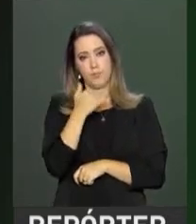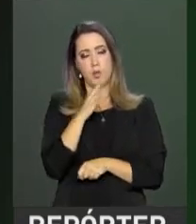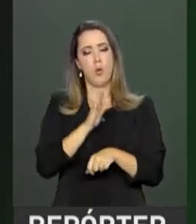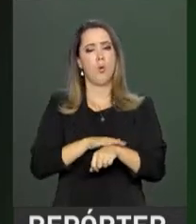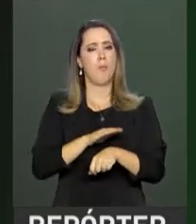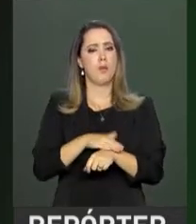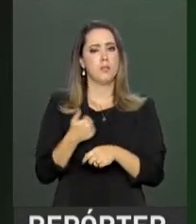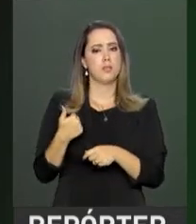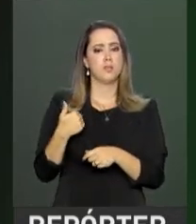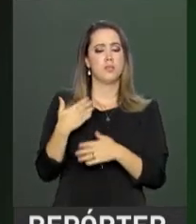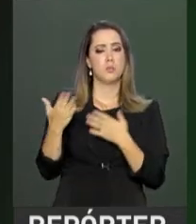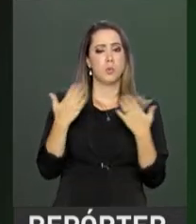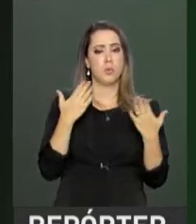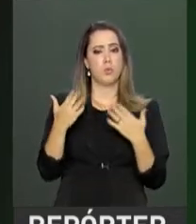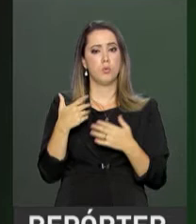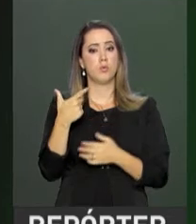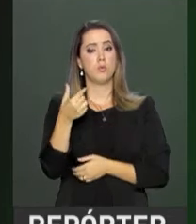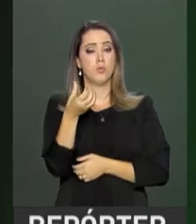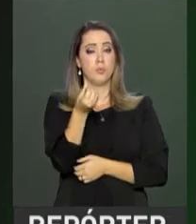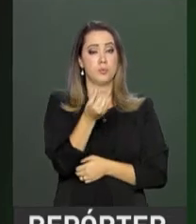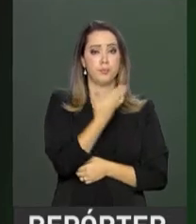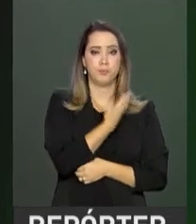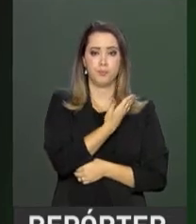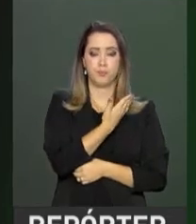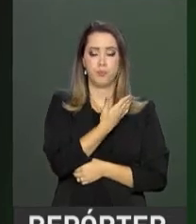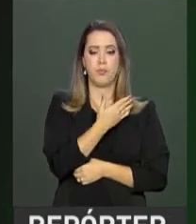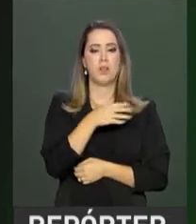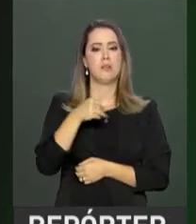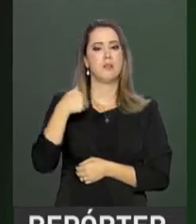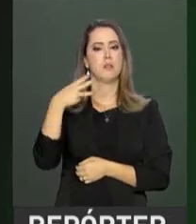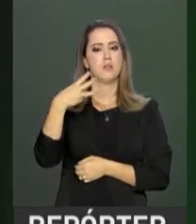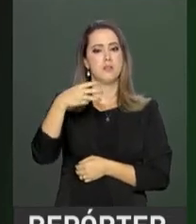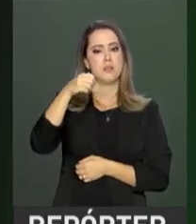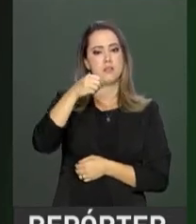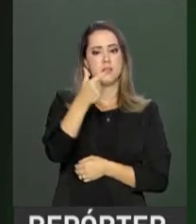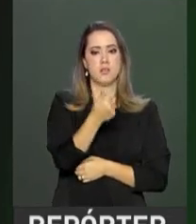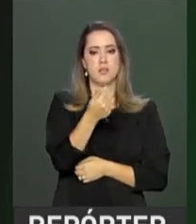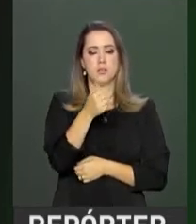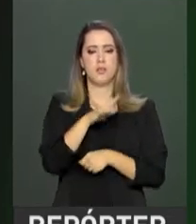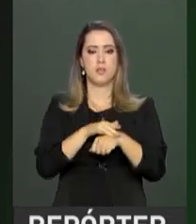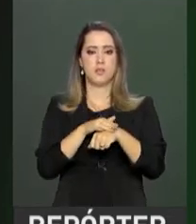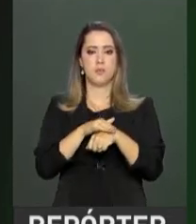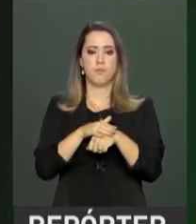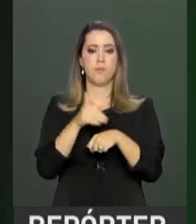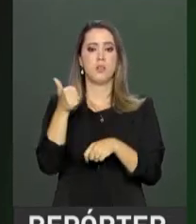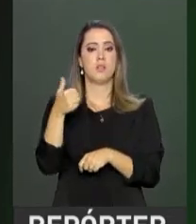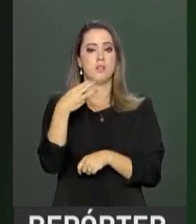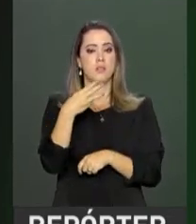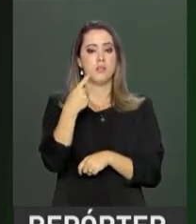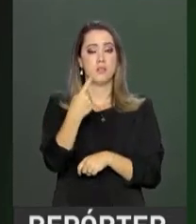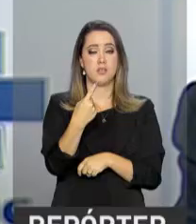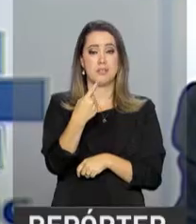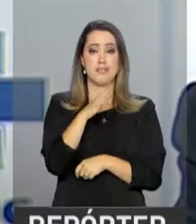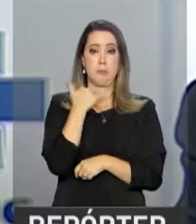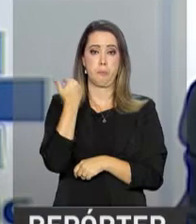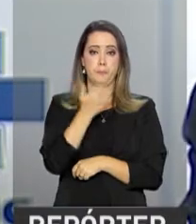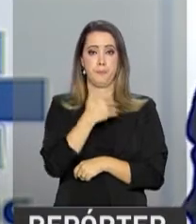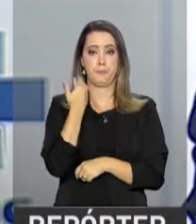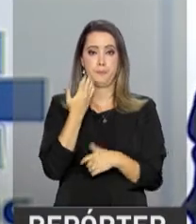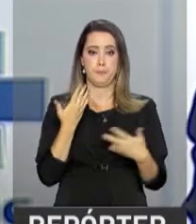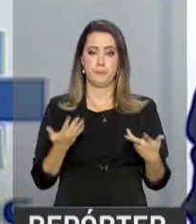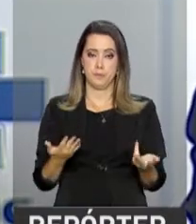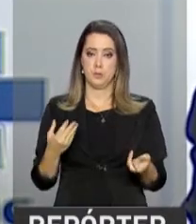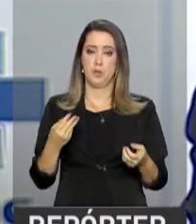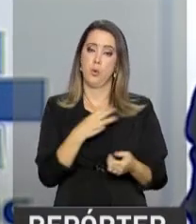período entre 2016 e 2017 foram 397 casos e 131 óbitos o início da